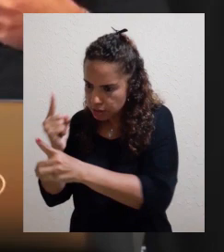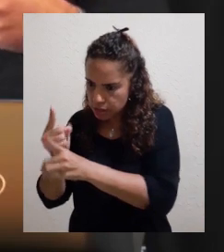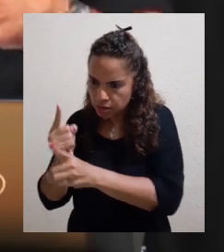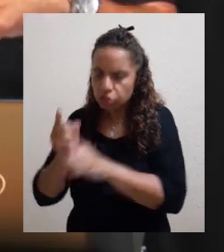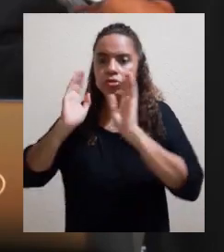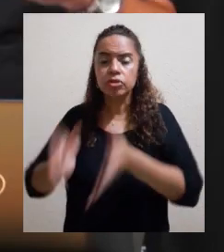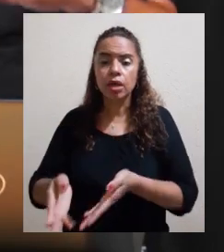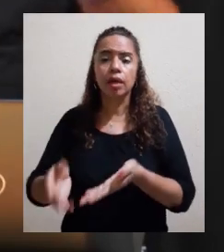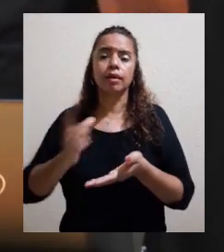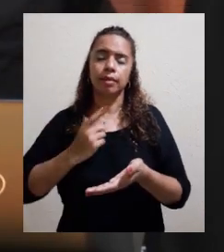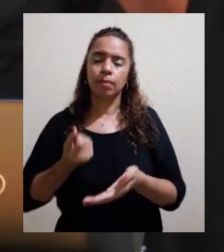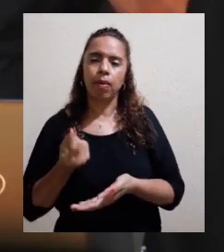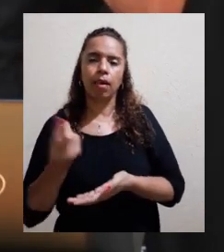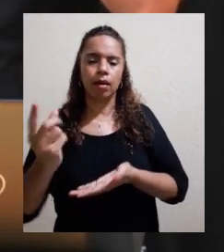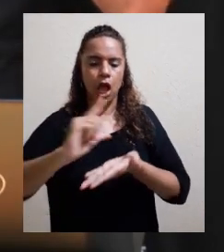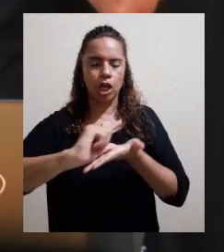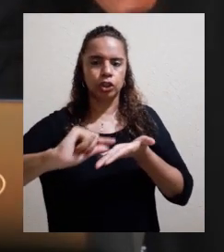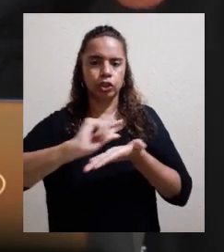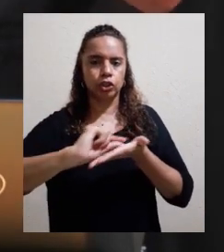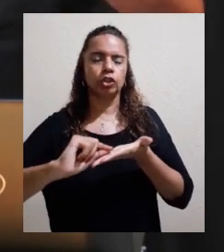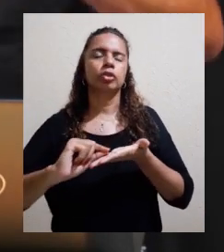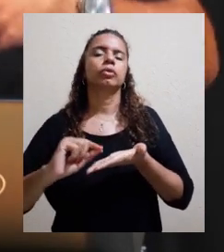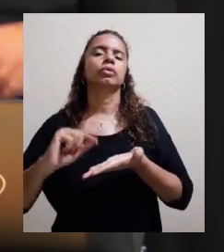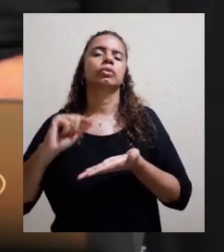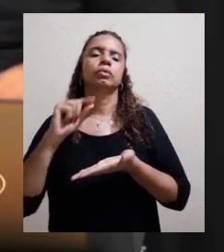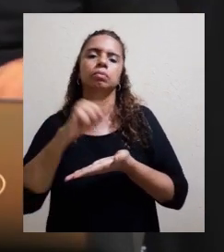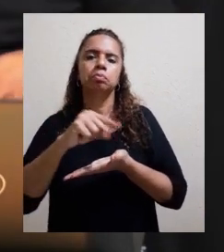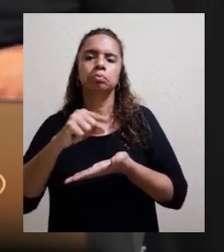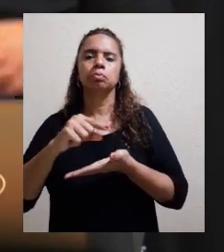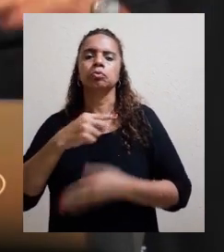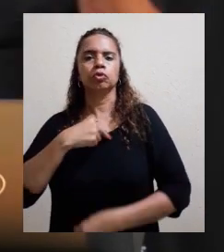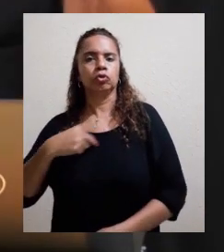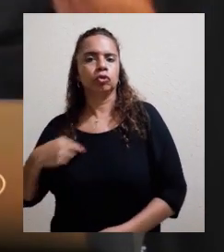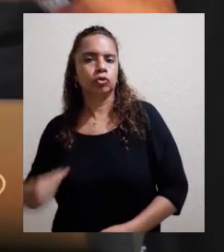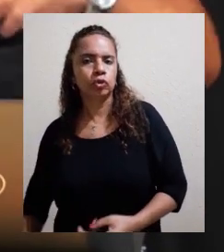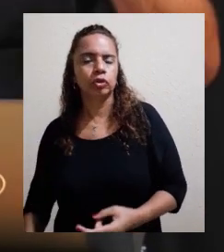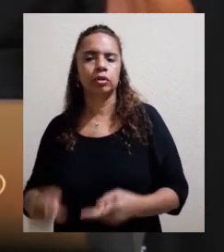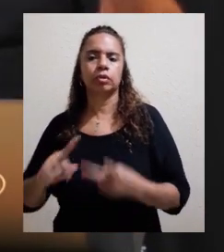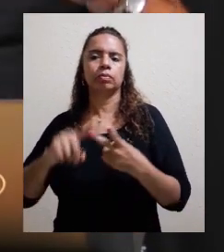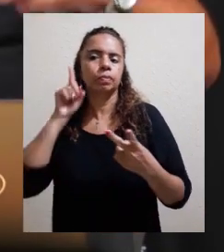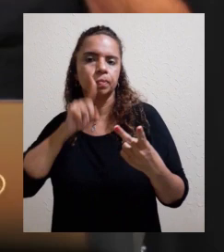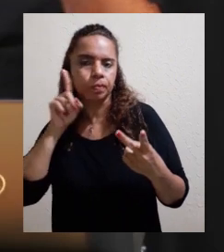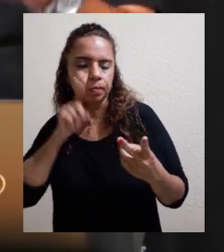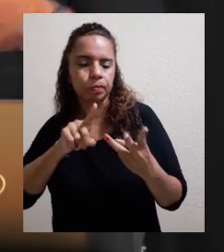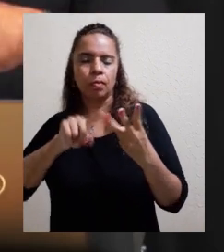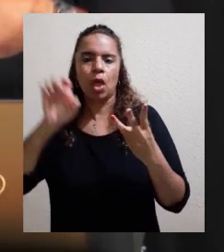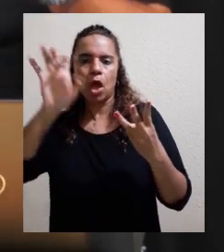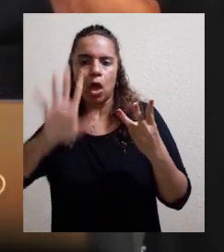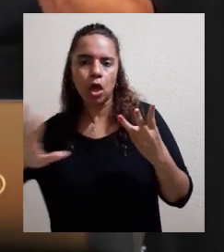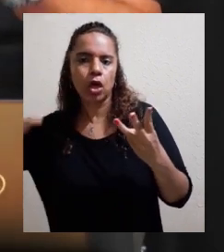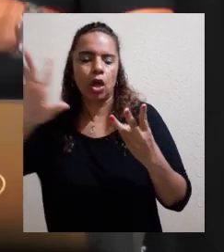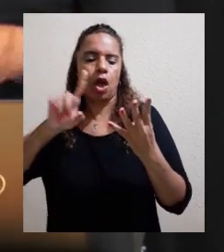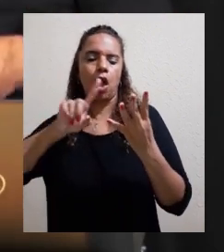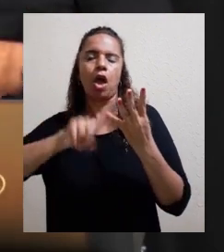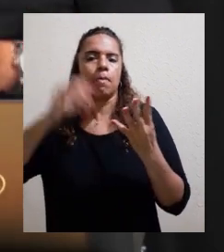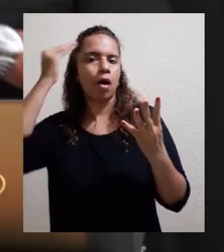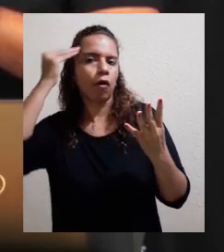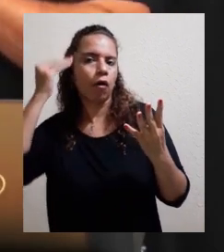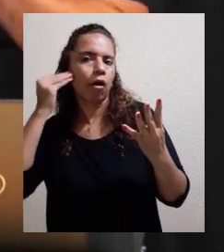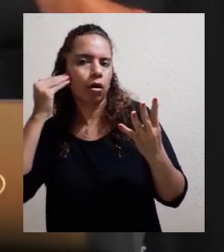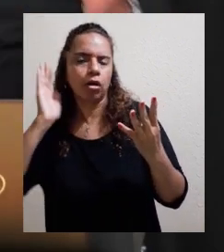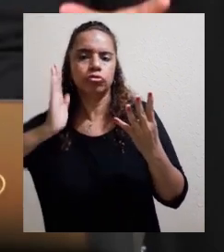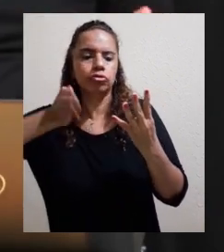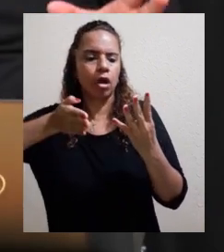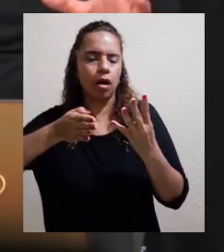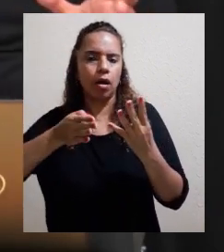gente viu a quantidade de artigos científicos publicados pela China, pelos Estados Unidos, pela Europa, Coreia. Então foi